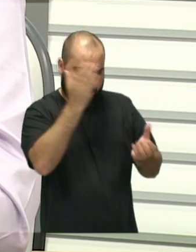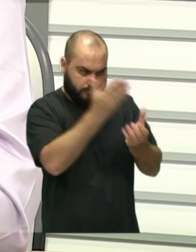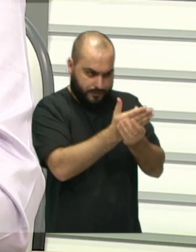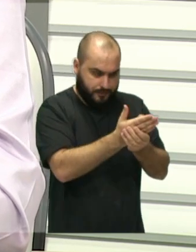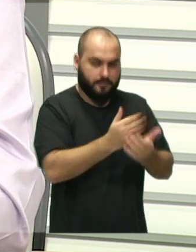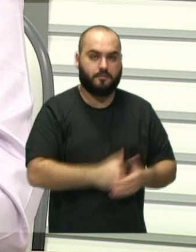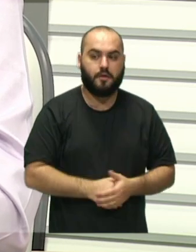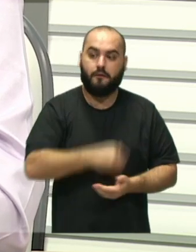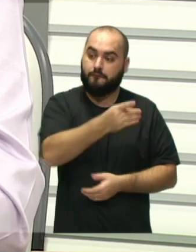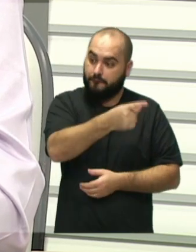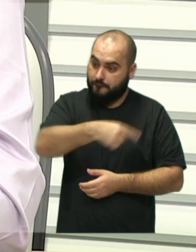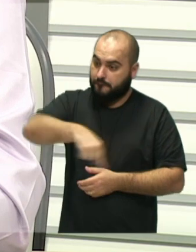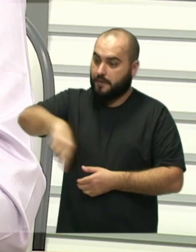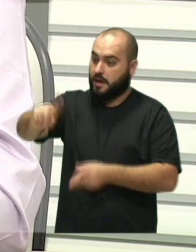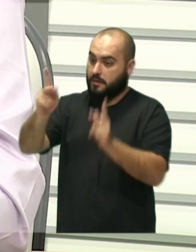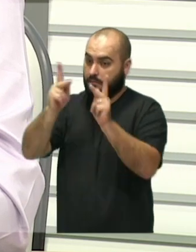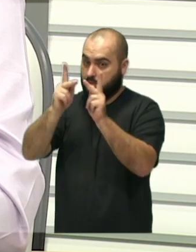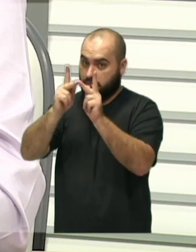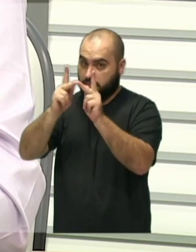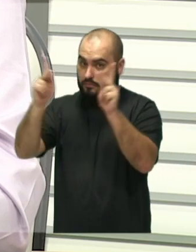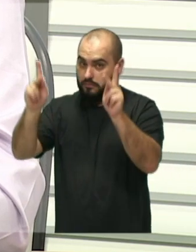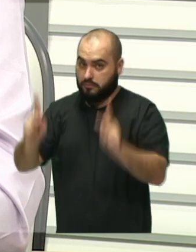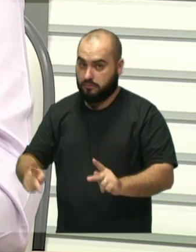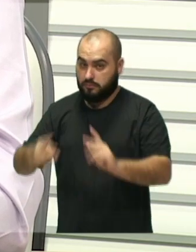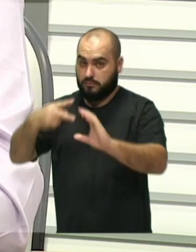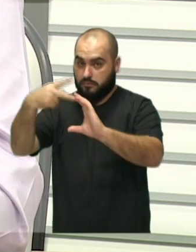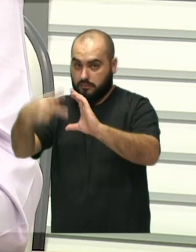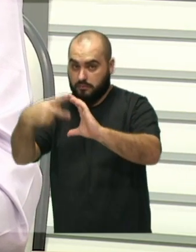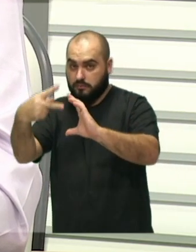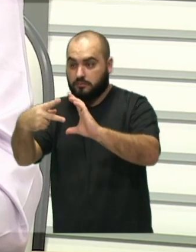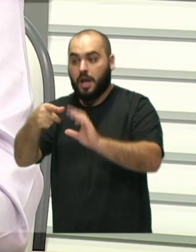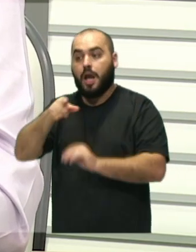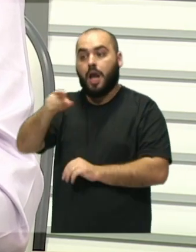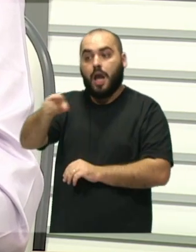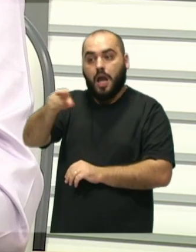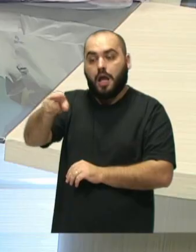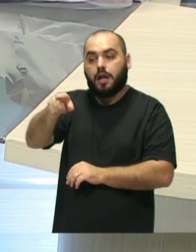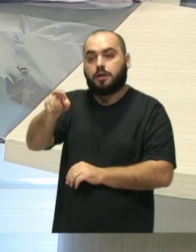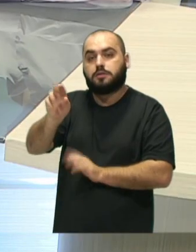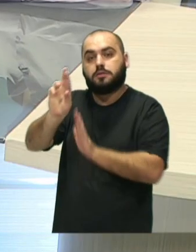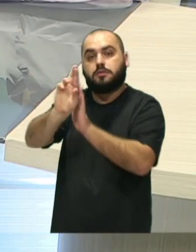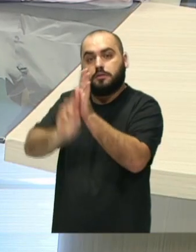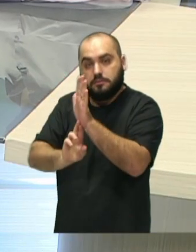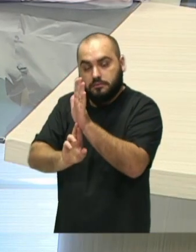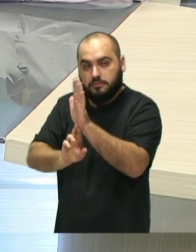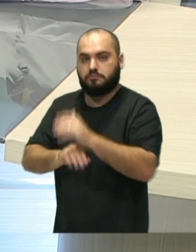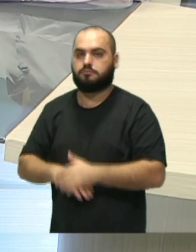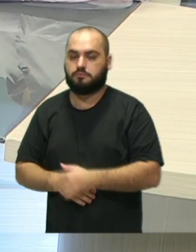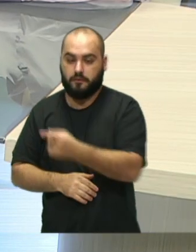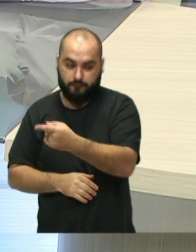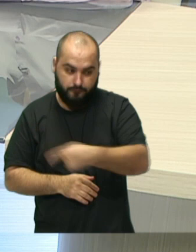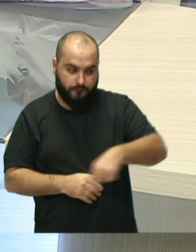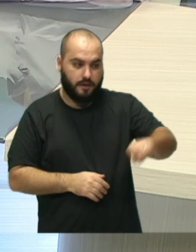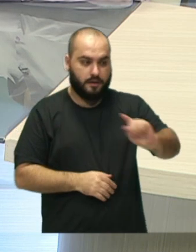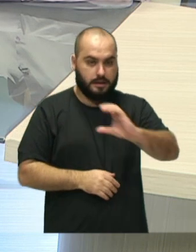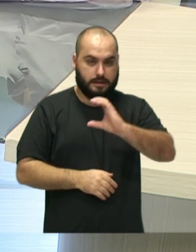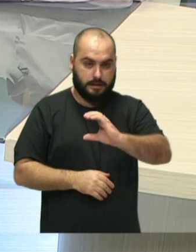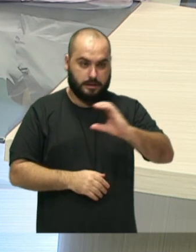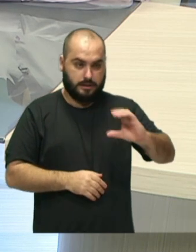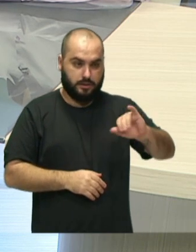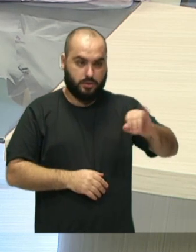encaminhado à Procuradoria da casa que exalaram parecer operativo na sequência vai para a ccj